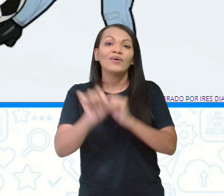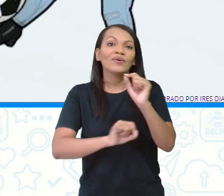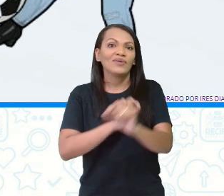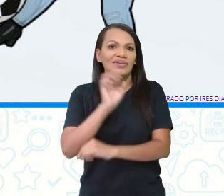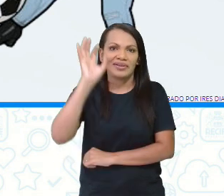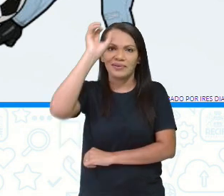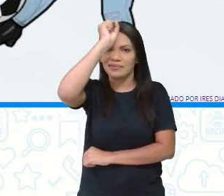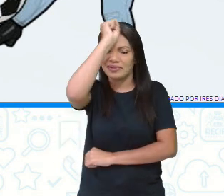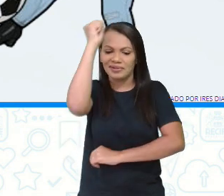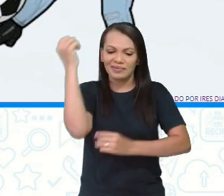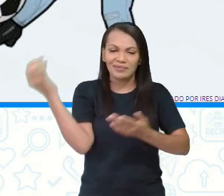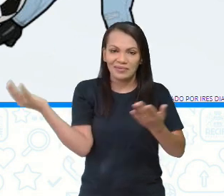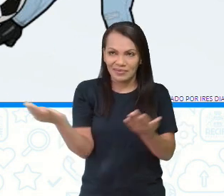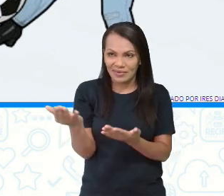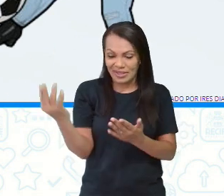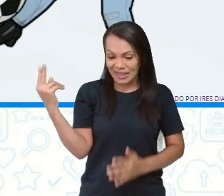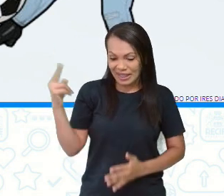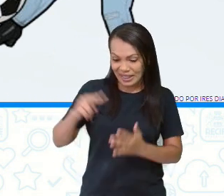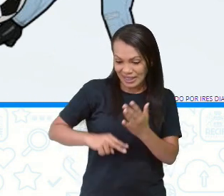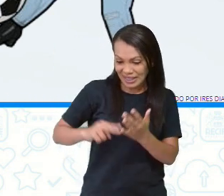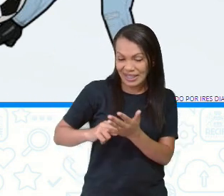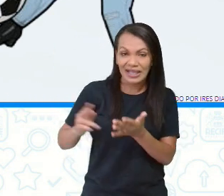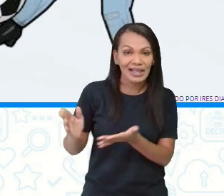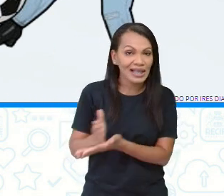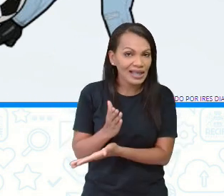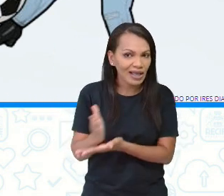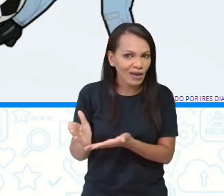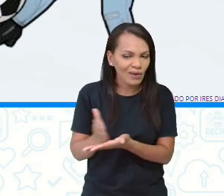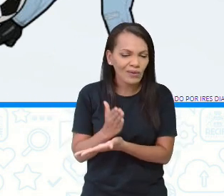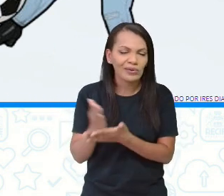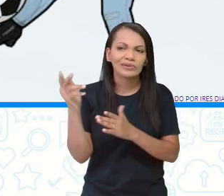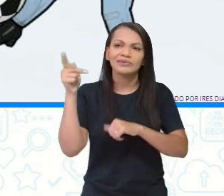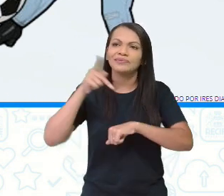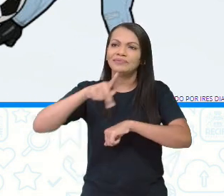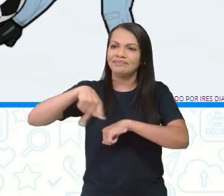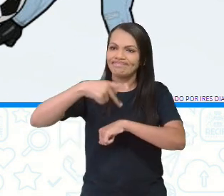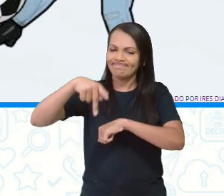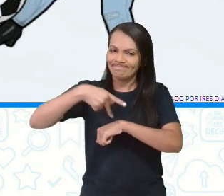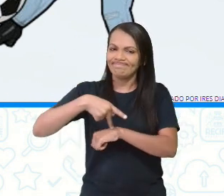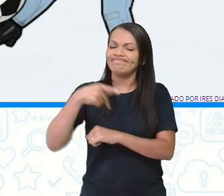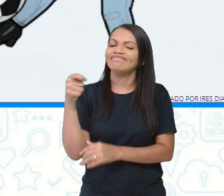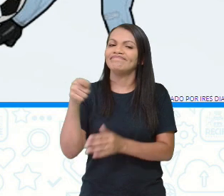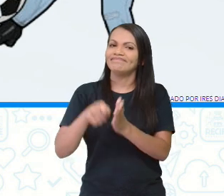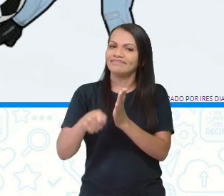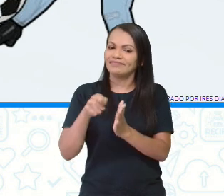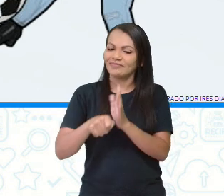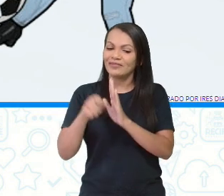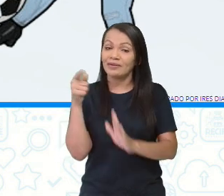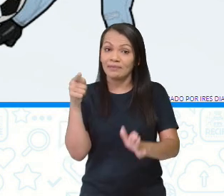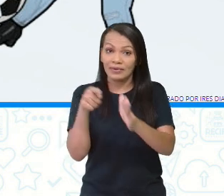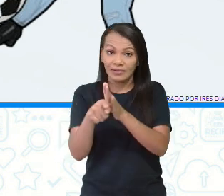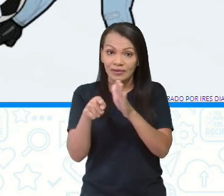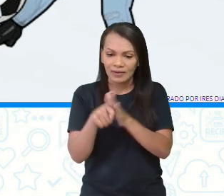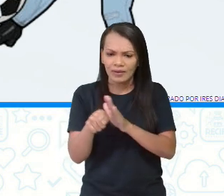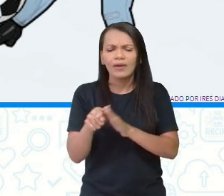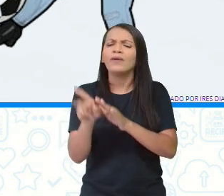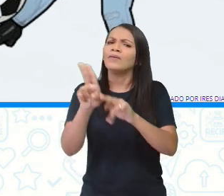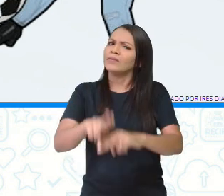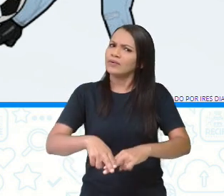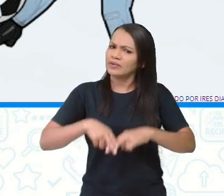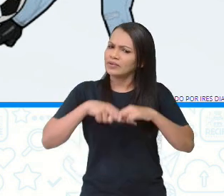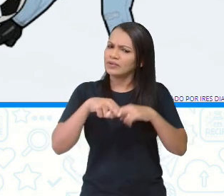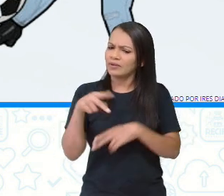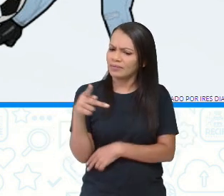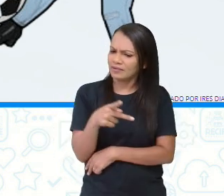Hoje vamos ler o nome de alguns países, observar suas bandeiras e escrever os nomes de acordo com a pergunta. É por isso que a professora